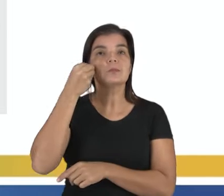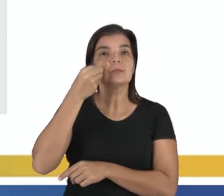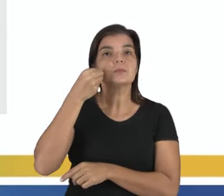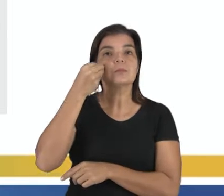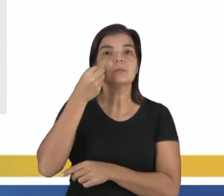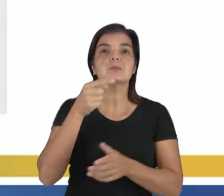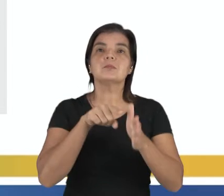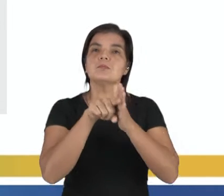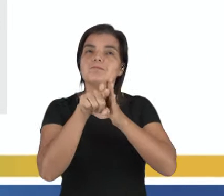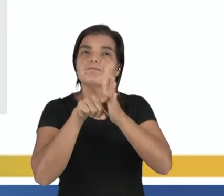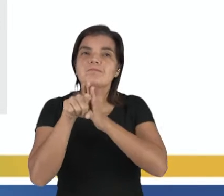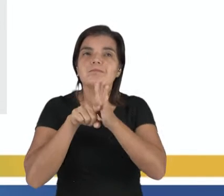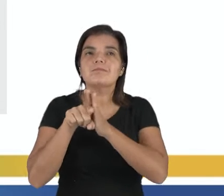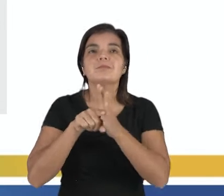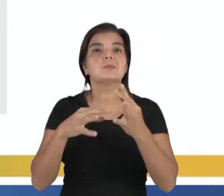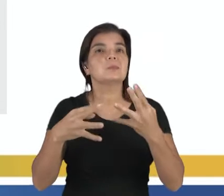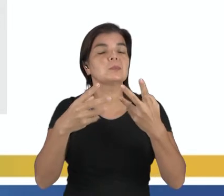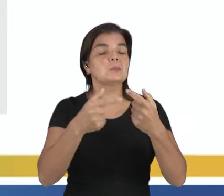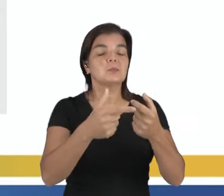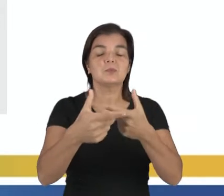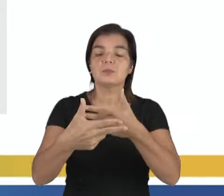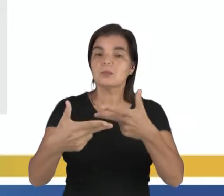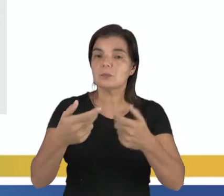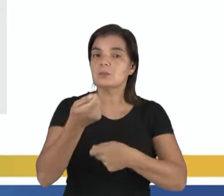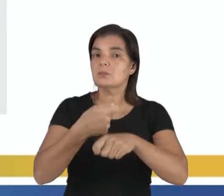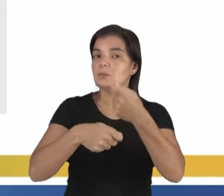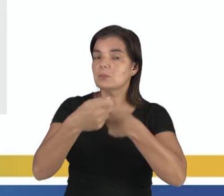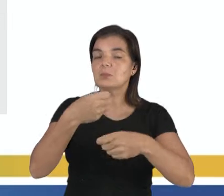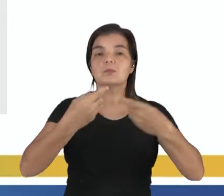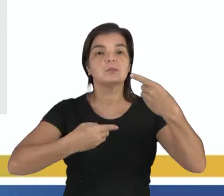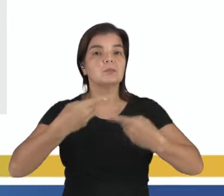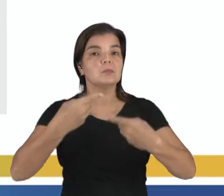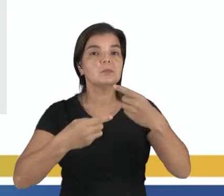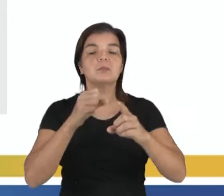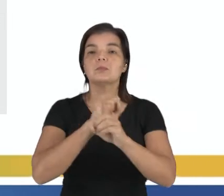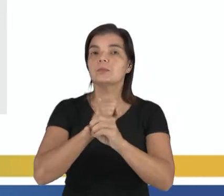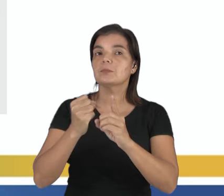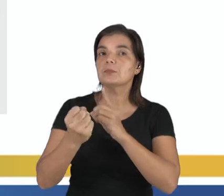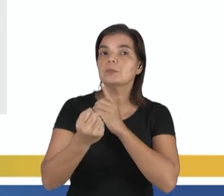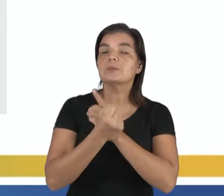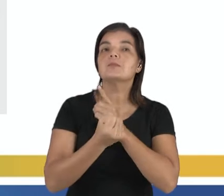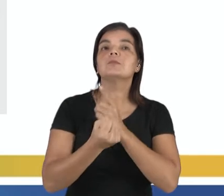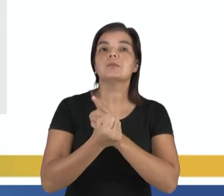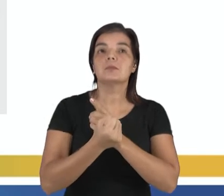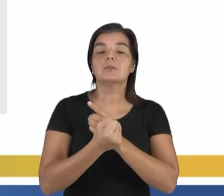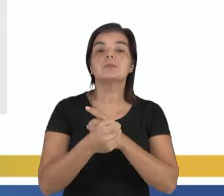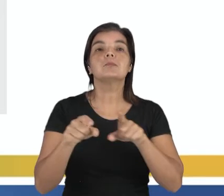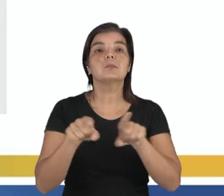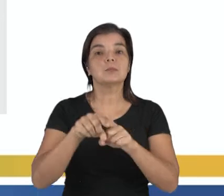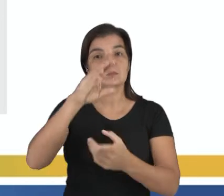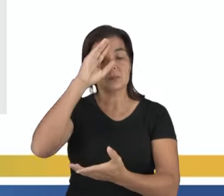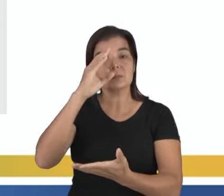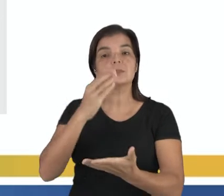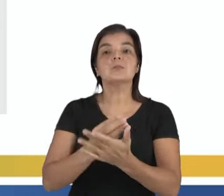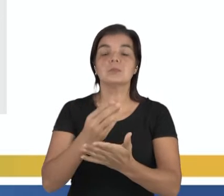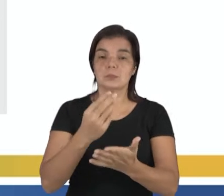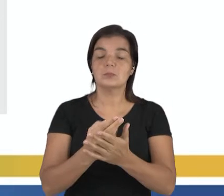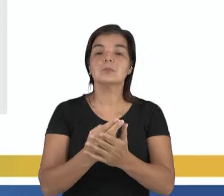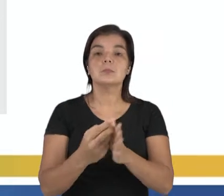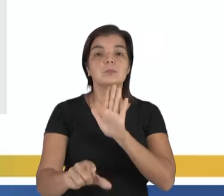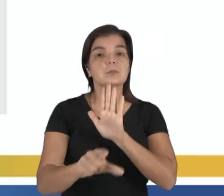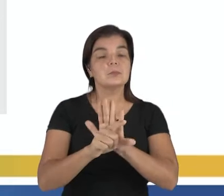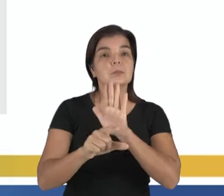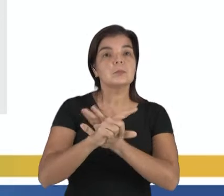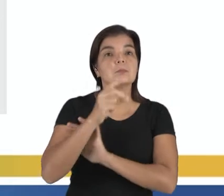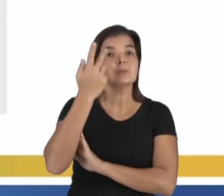da investigação, né, em todos os campos, economia, política, sociedade, né, crença nas leis naturais, as normas